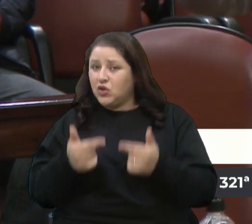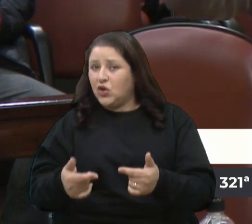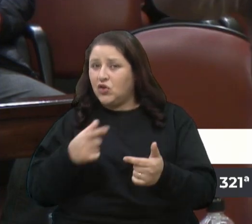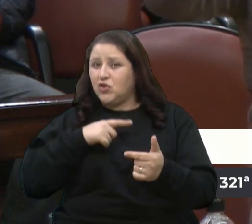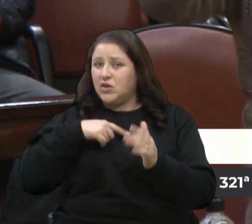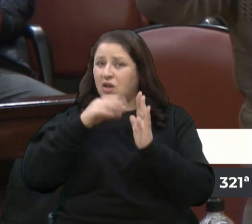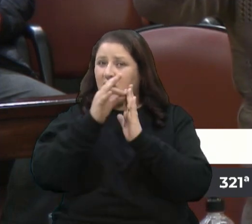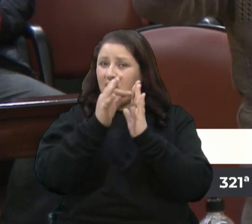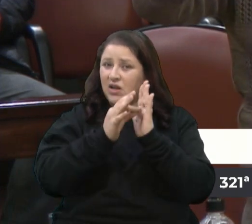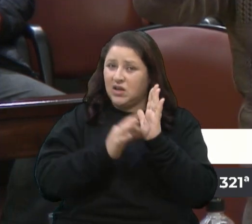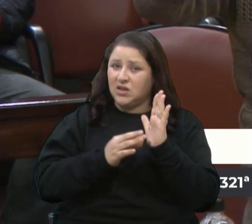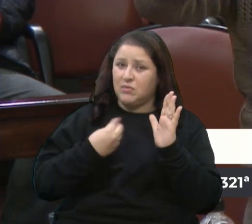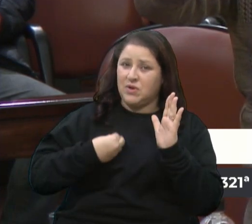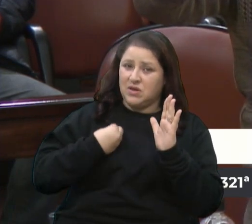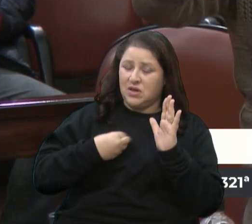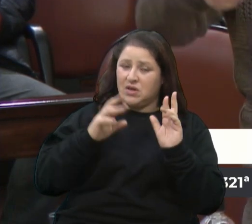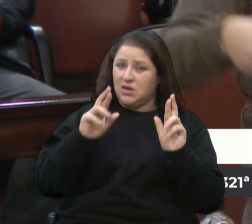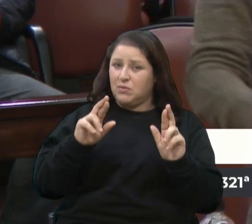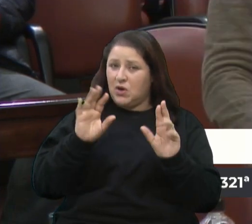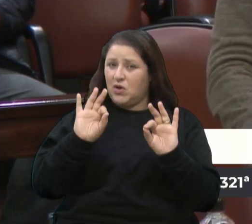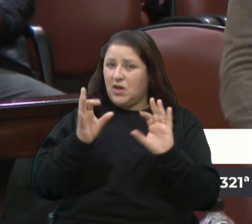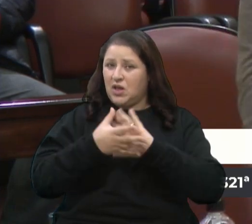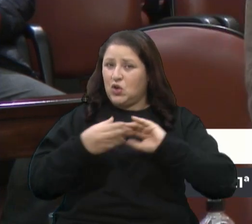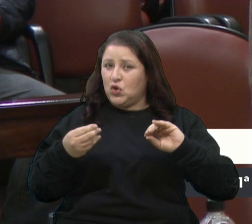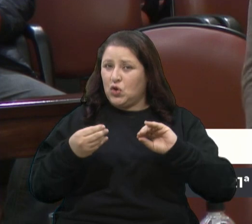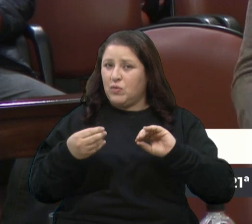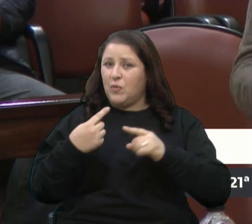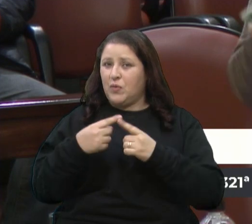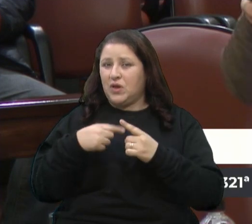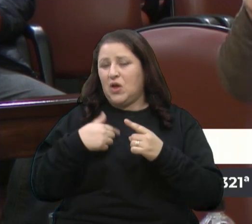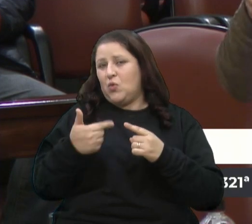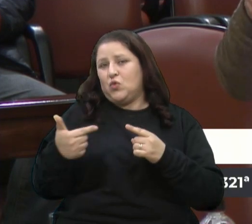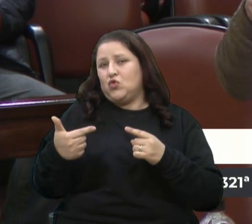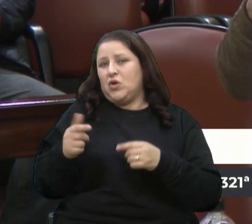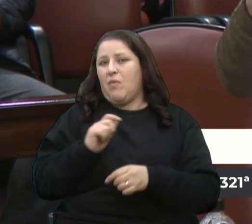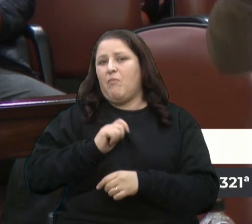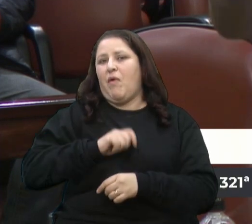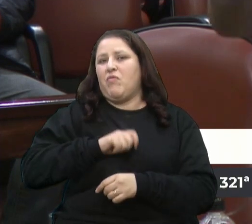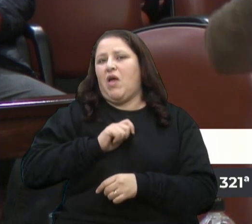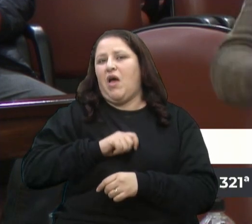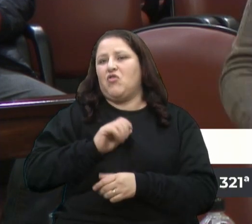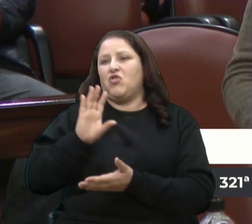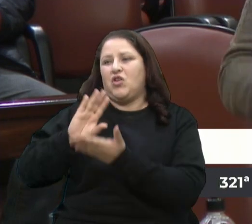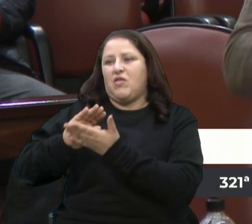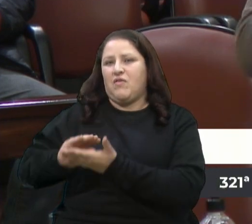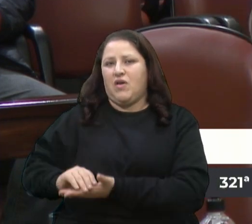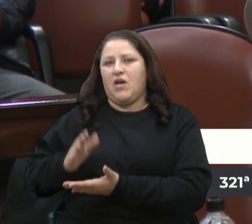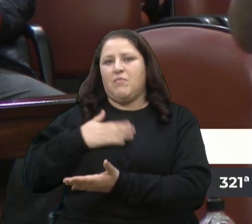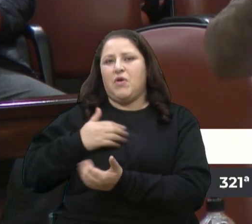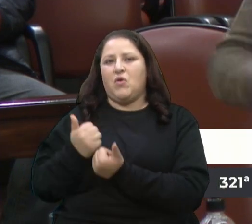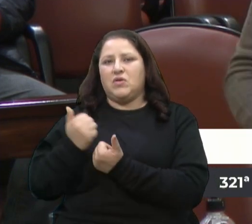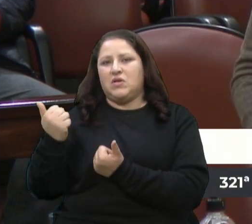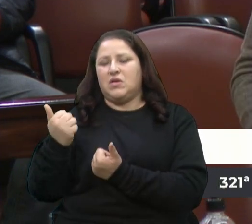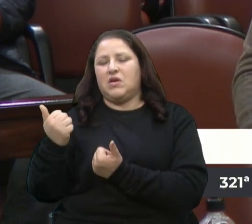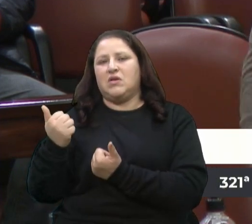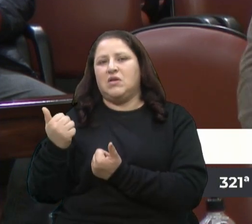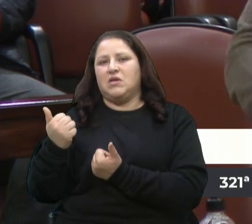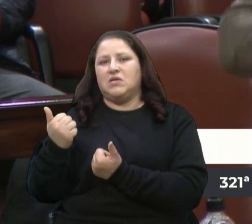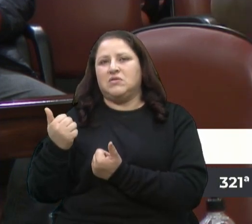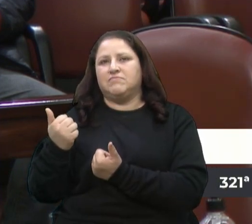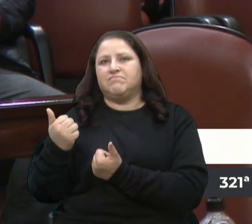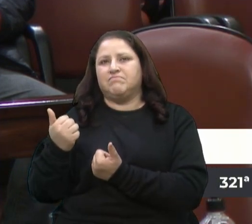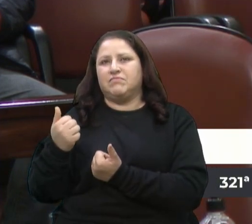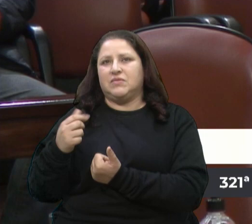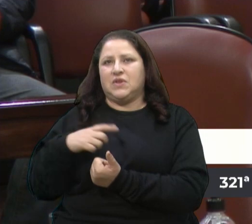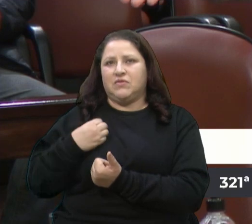que não termine com a lista de presença, porque eu não fui com a maldade de gravar. Estava meu assessor Daniel, a gente nem começou a gravar as falas,